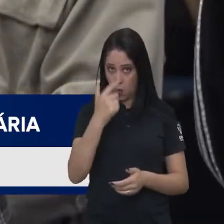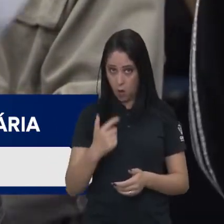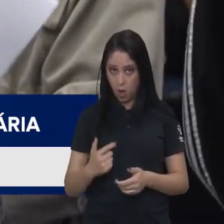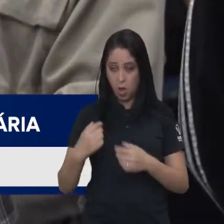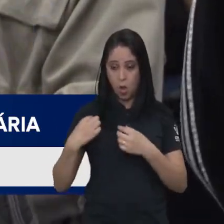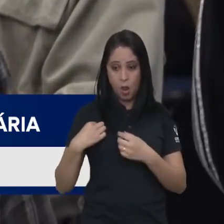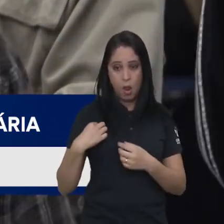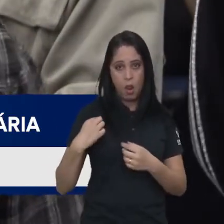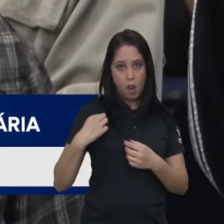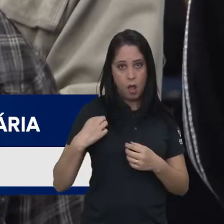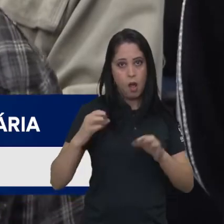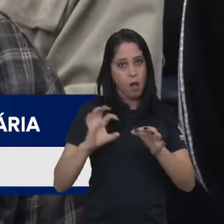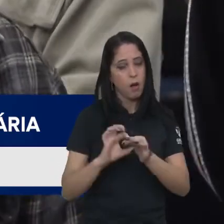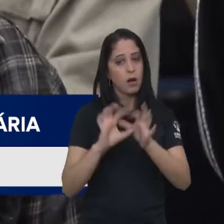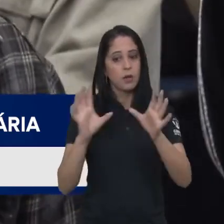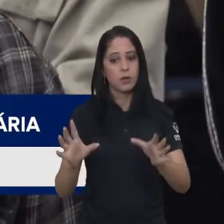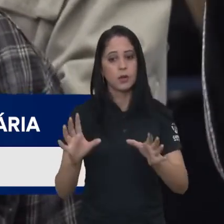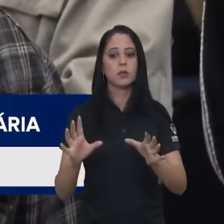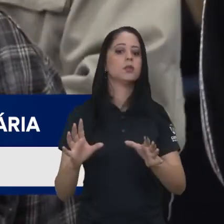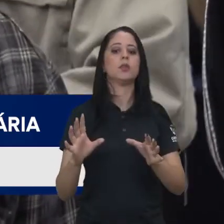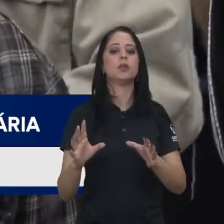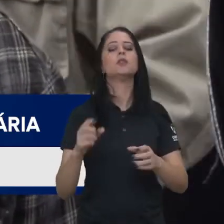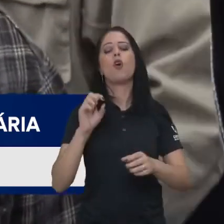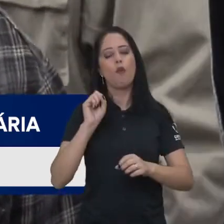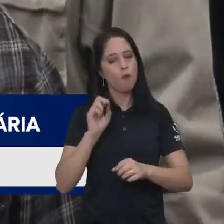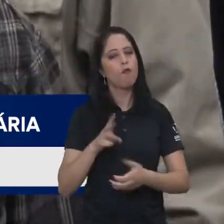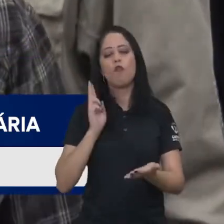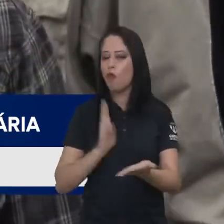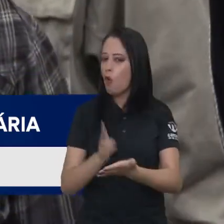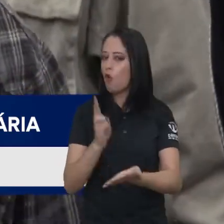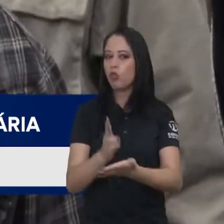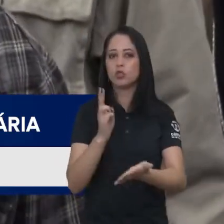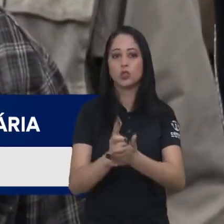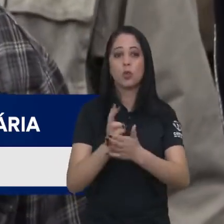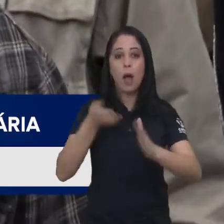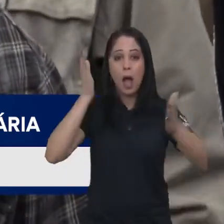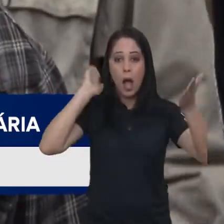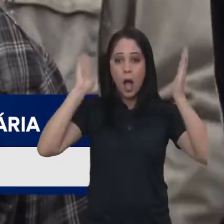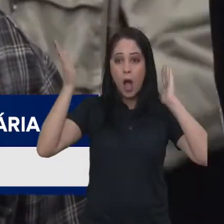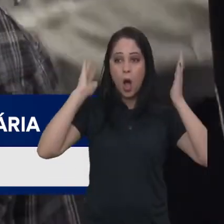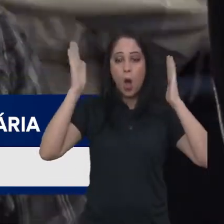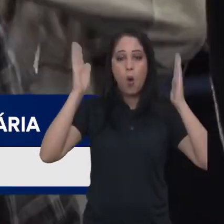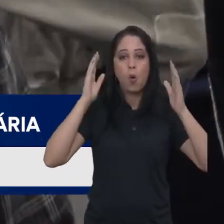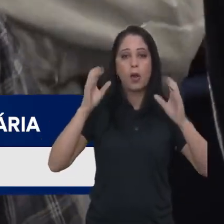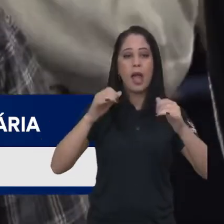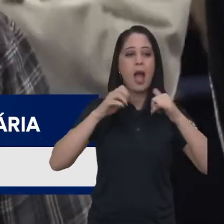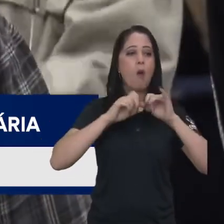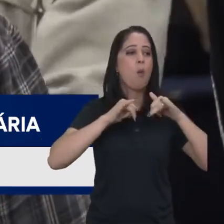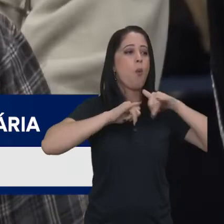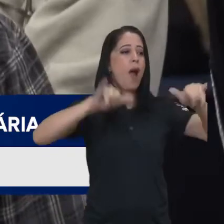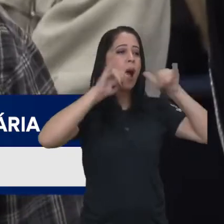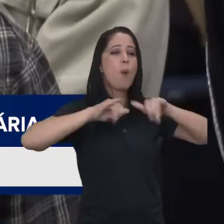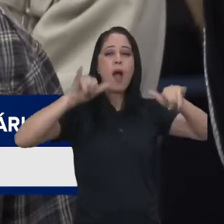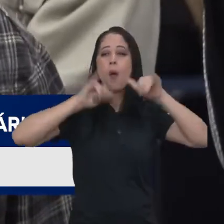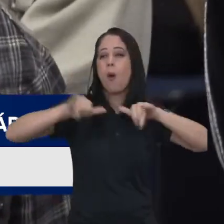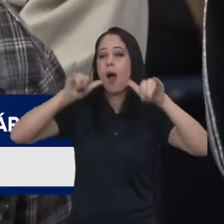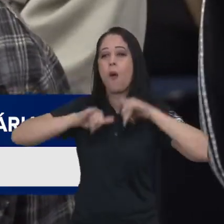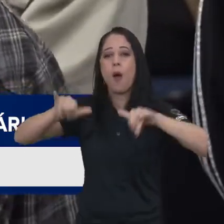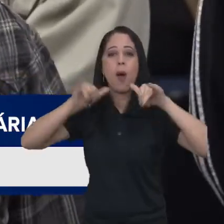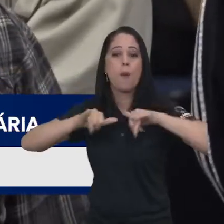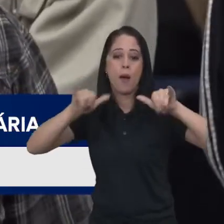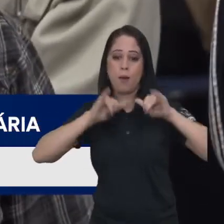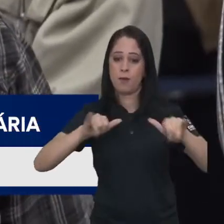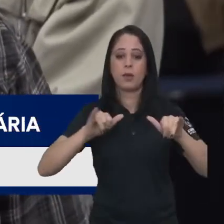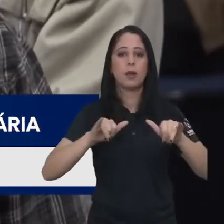colocando, nos somando, vão continuar passando sim os carros de sonhos, que é a maneira que a gente sabe. Hoje de manhã nós abrimos aqui em frente o Viaduto,